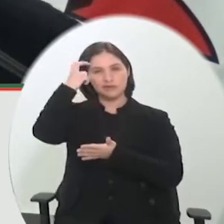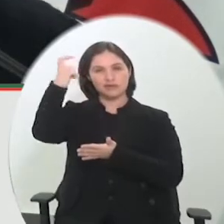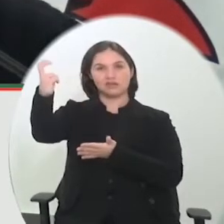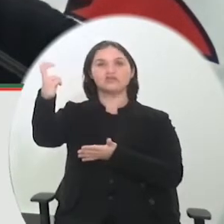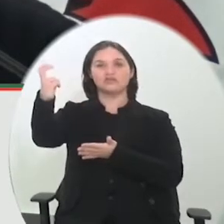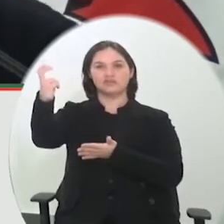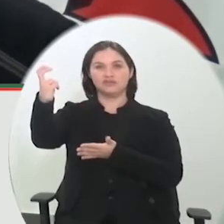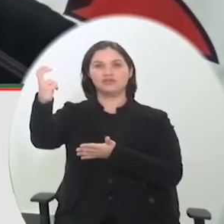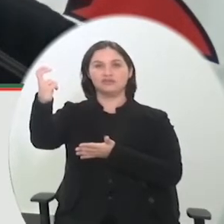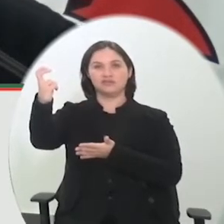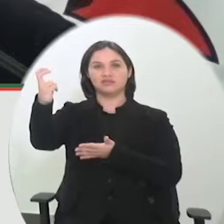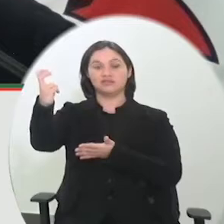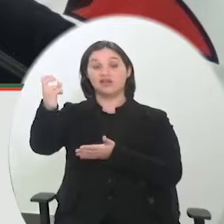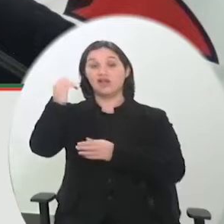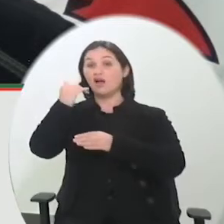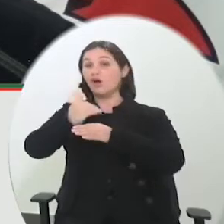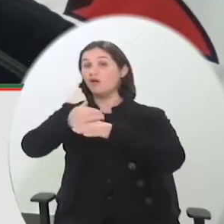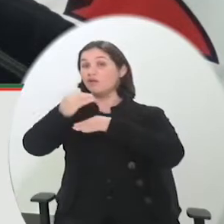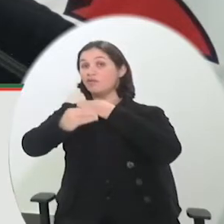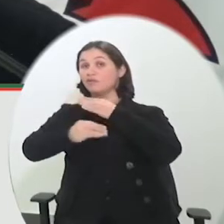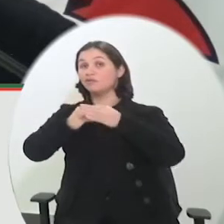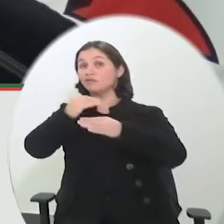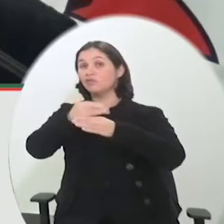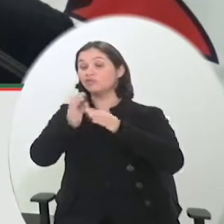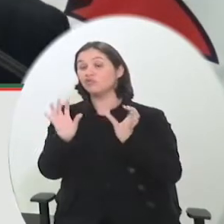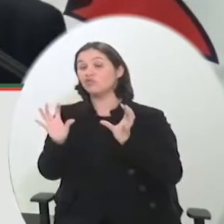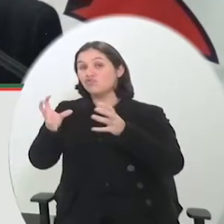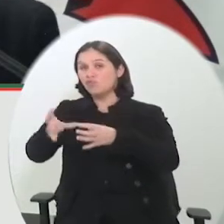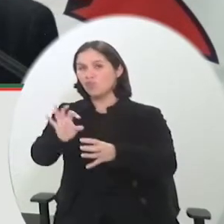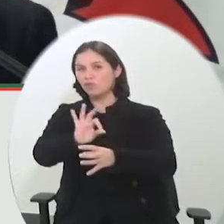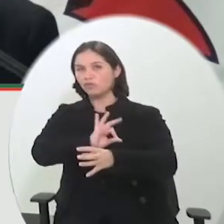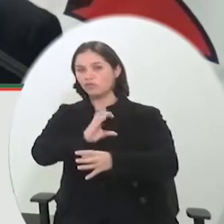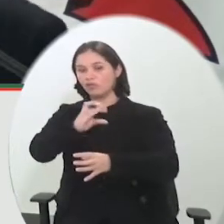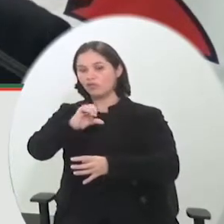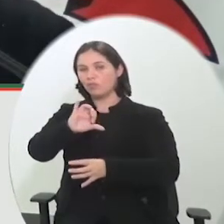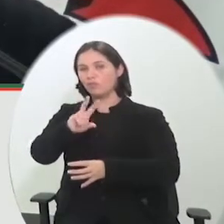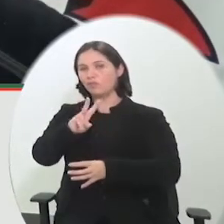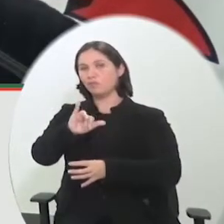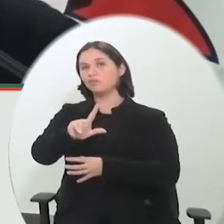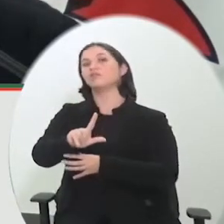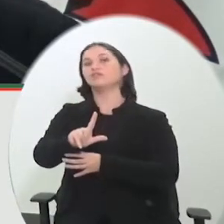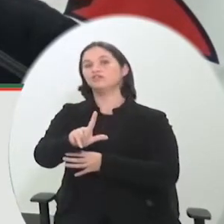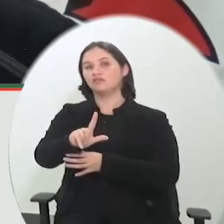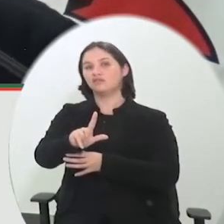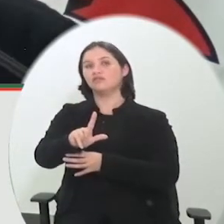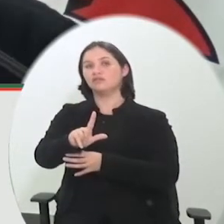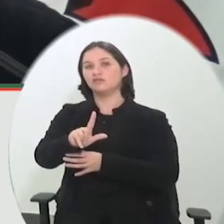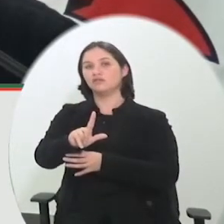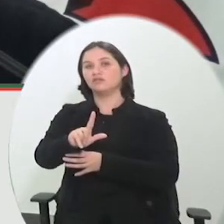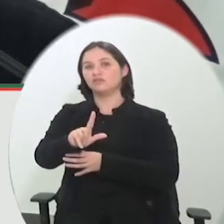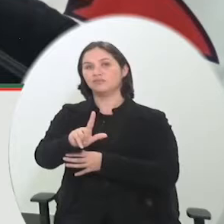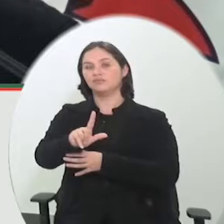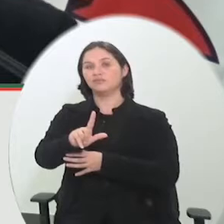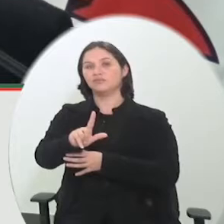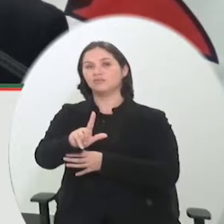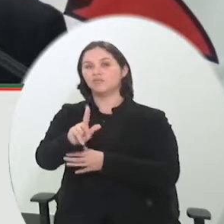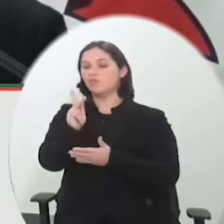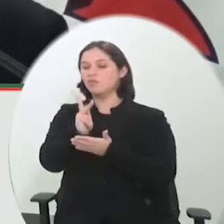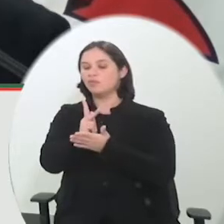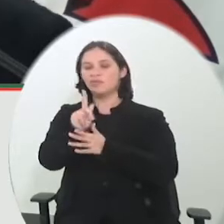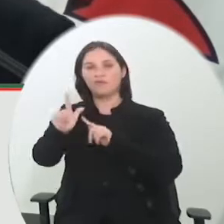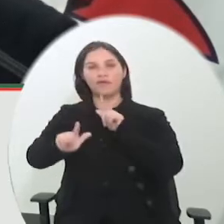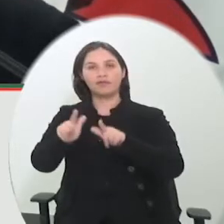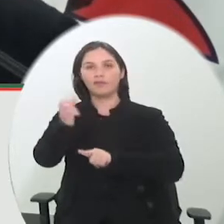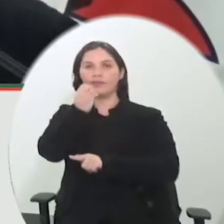seculares, construiremos uma Polícia Civil eternamente jovial e produtiva.